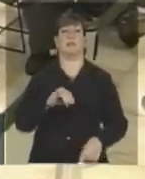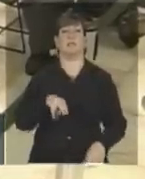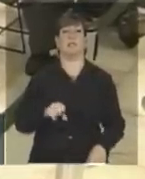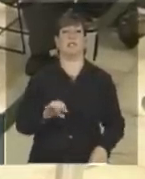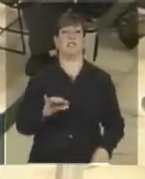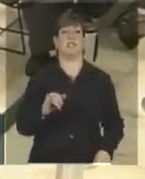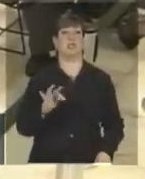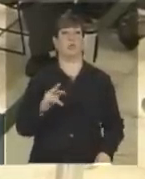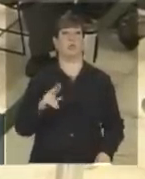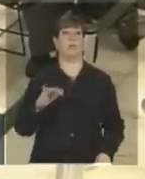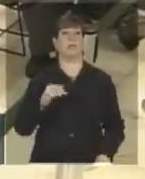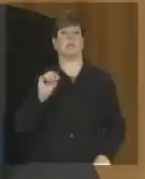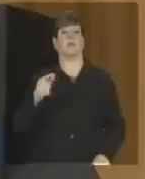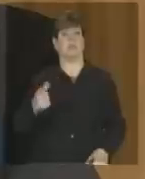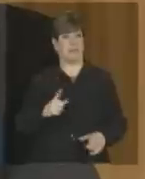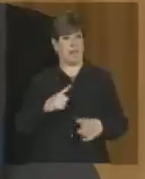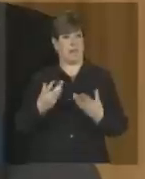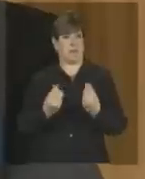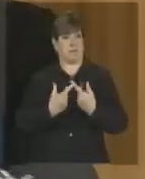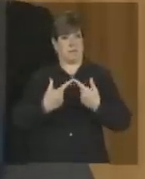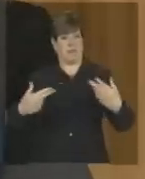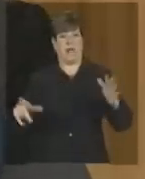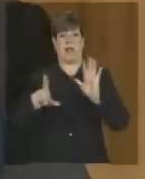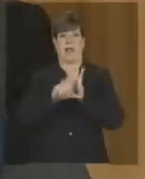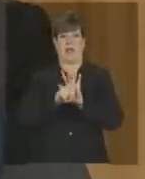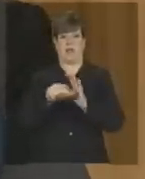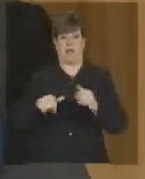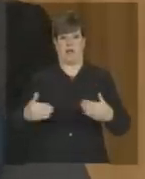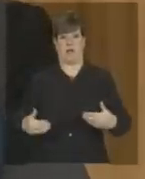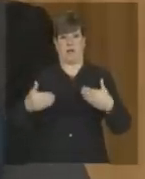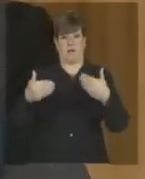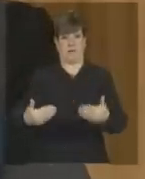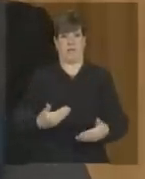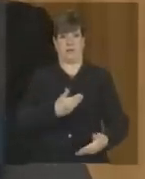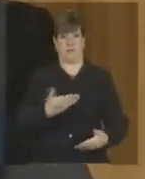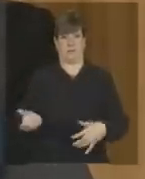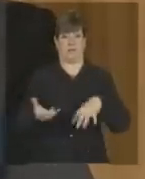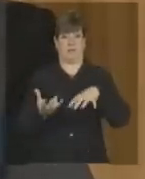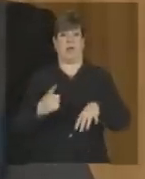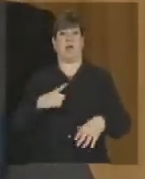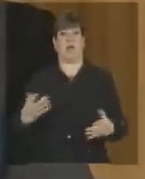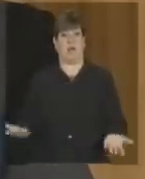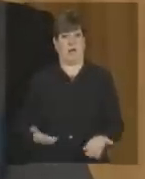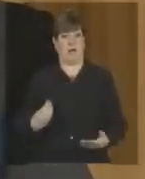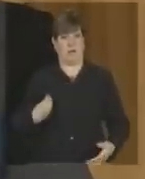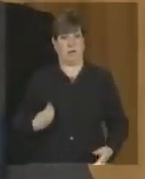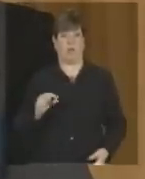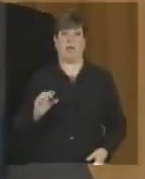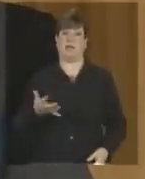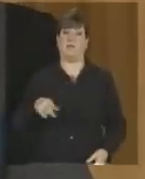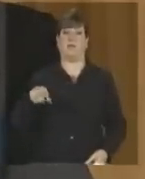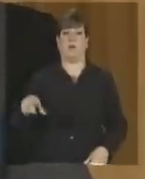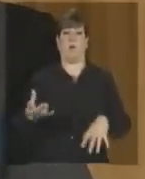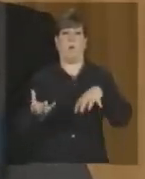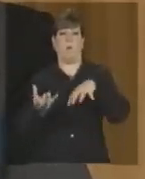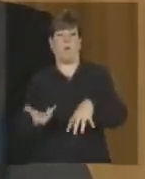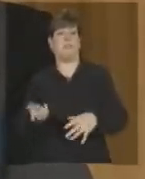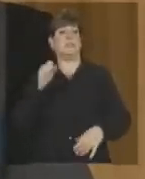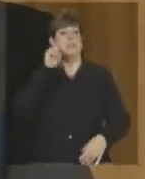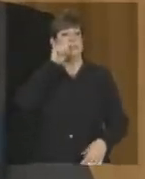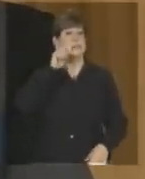leis que estão à frente do parlamento agora, e que talvez o Congresso e o